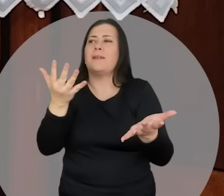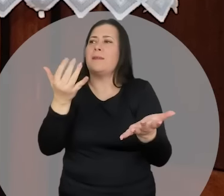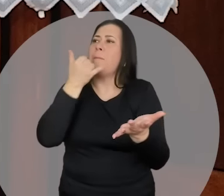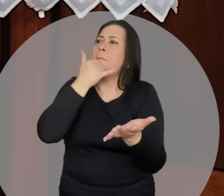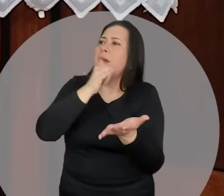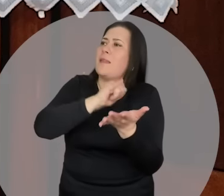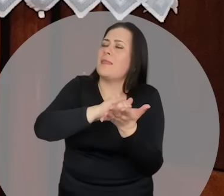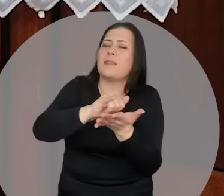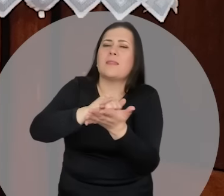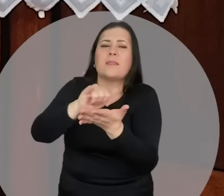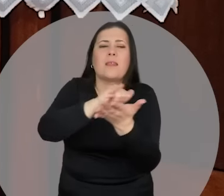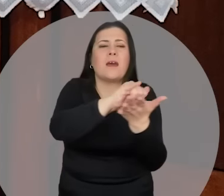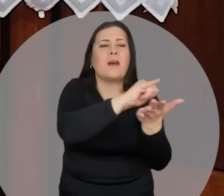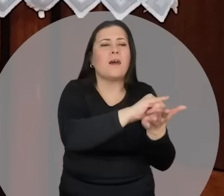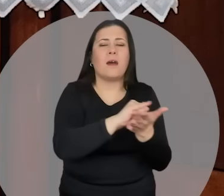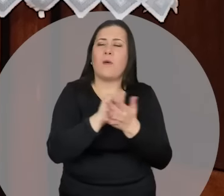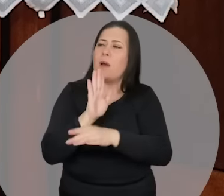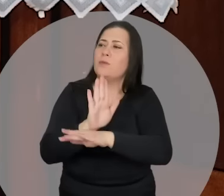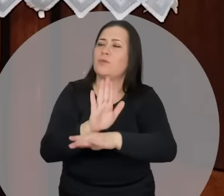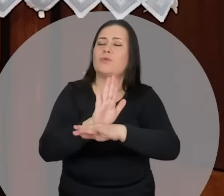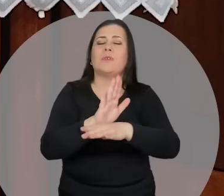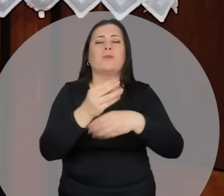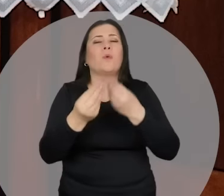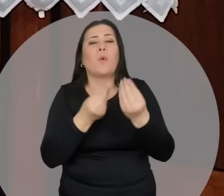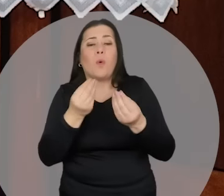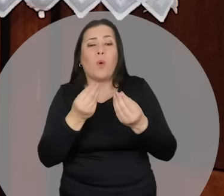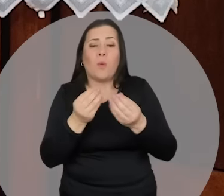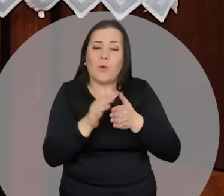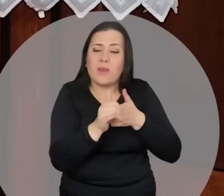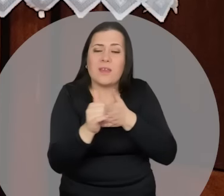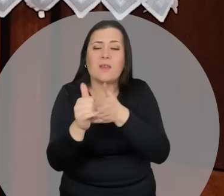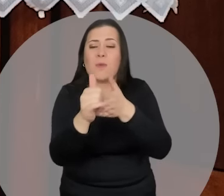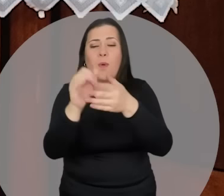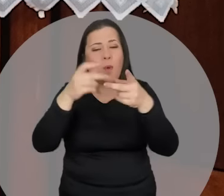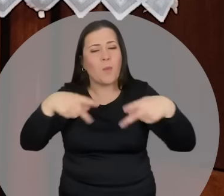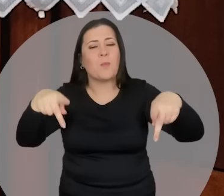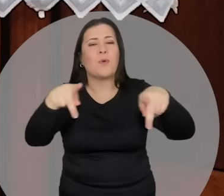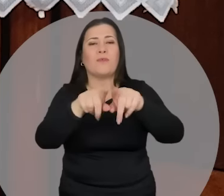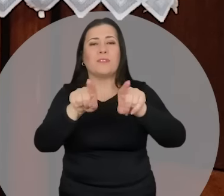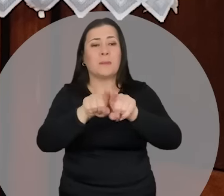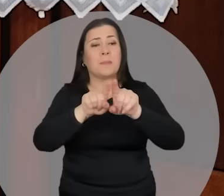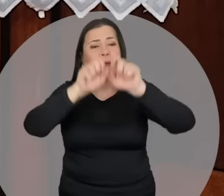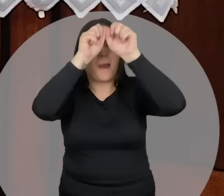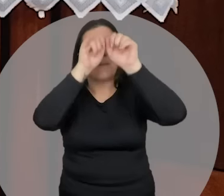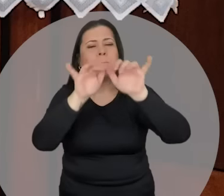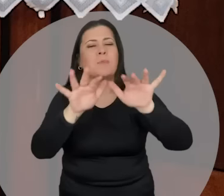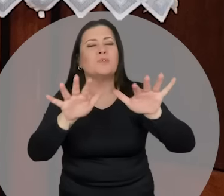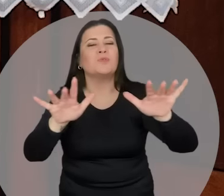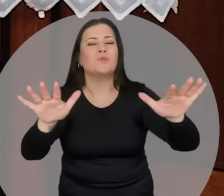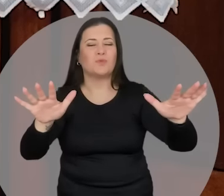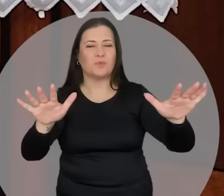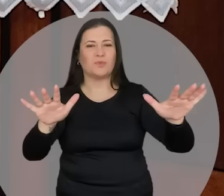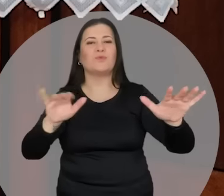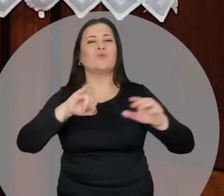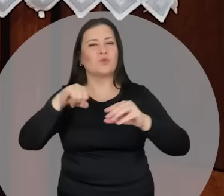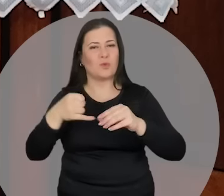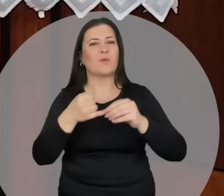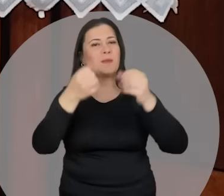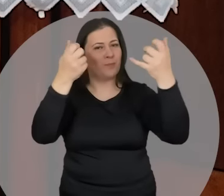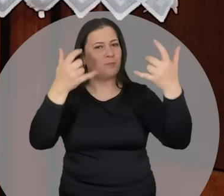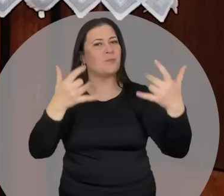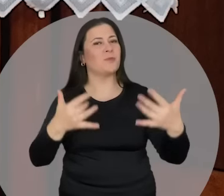os tem conduzido, guiado e também os abençoado. Já no